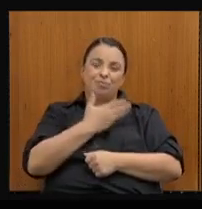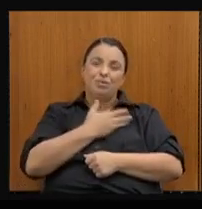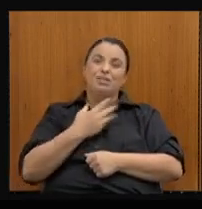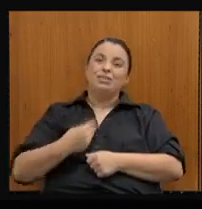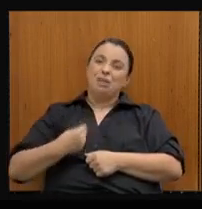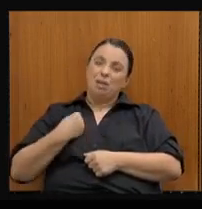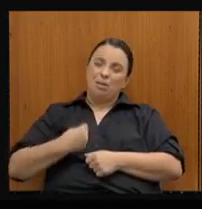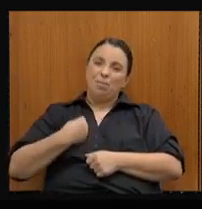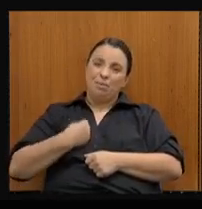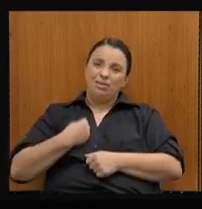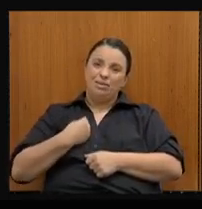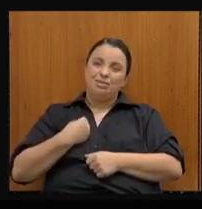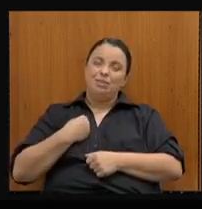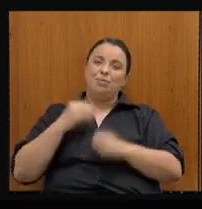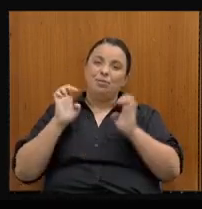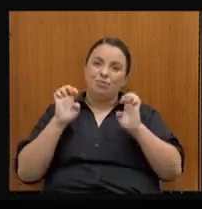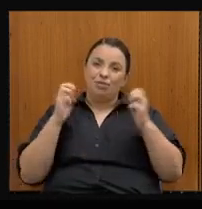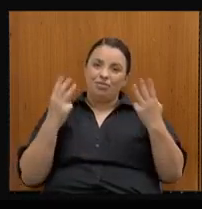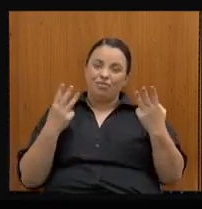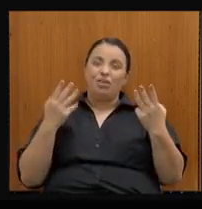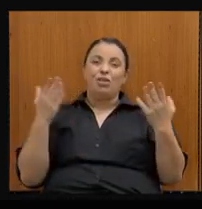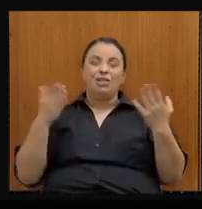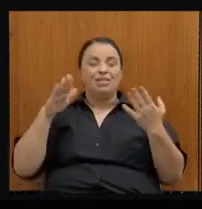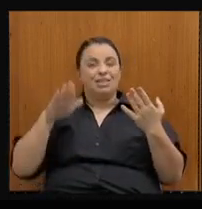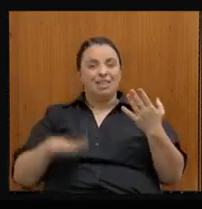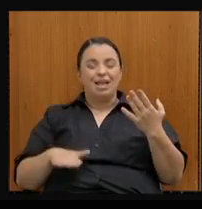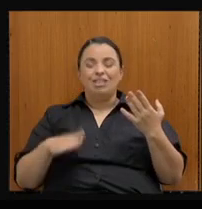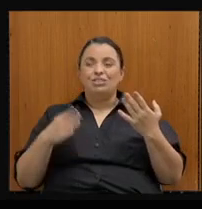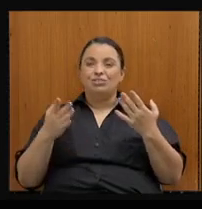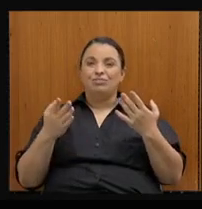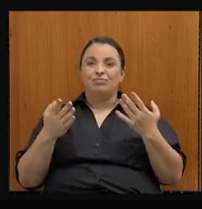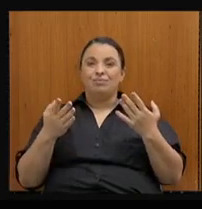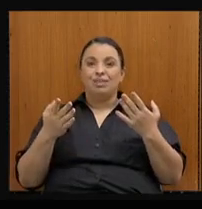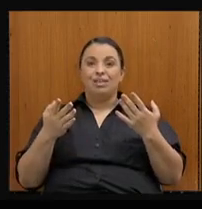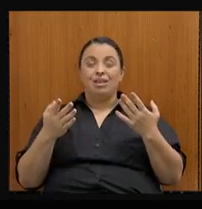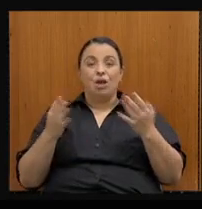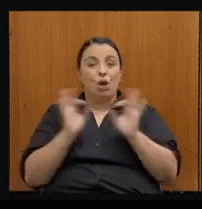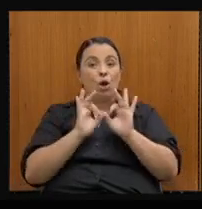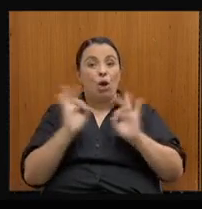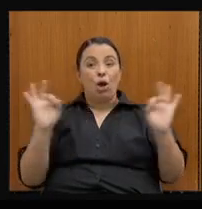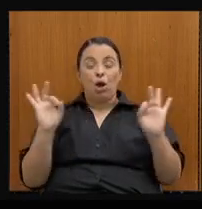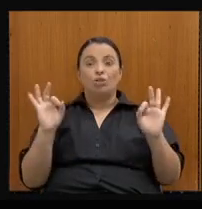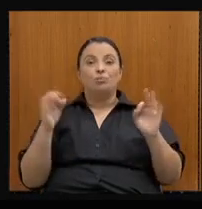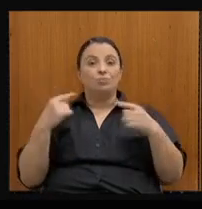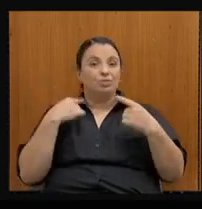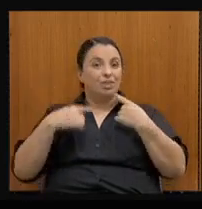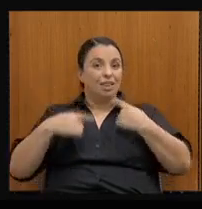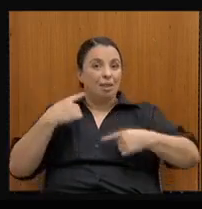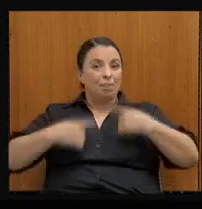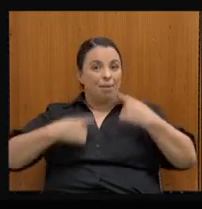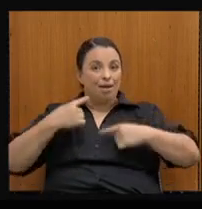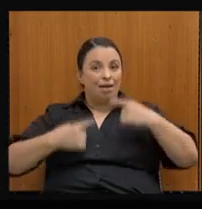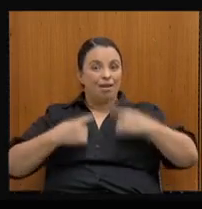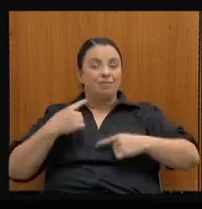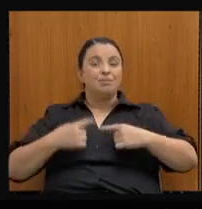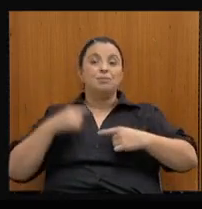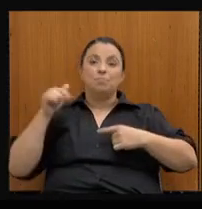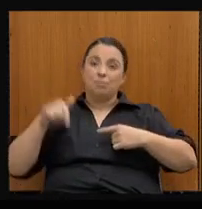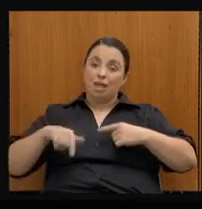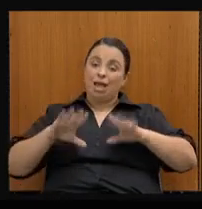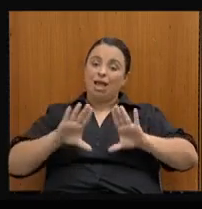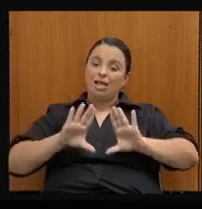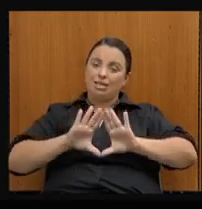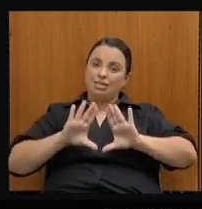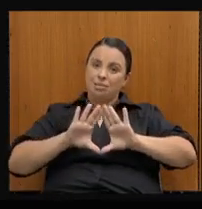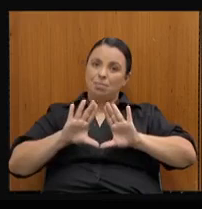participam aqui do evento dessa tarde rico em debates promovida pela Assembleia Legislativa do Estado de Minas